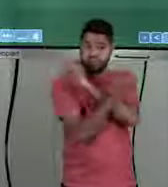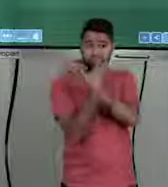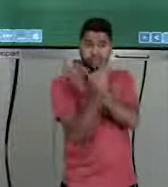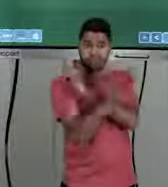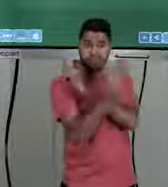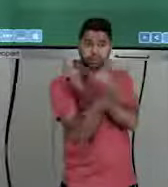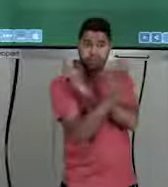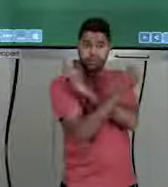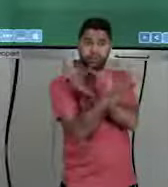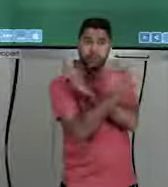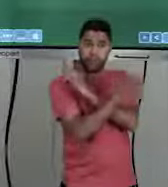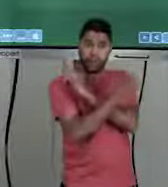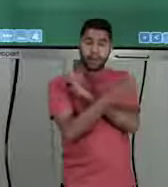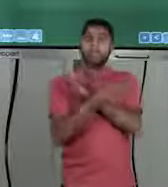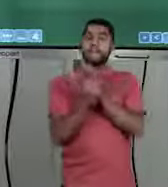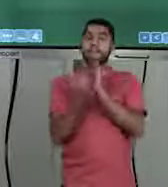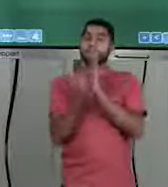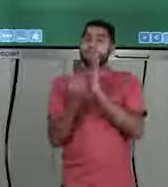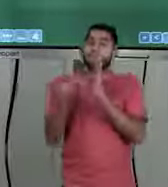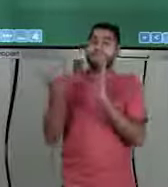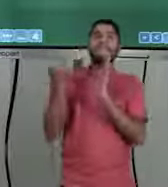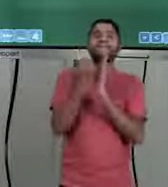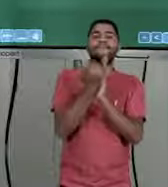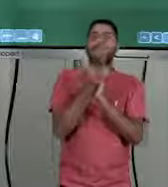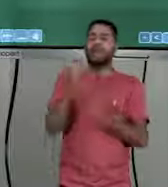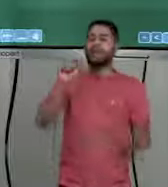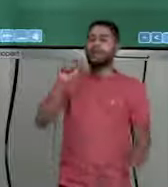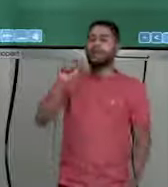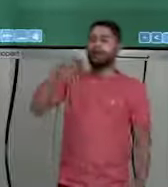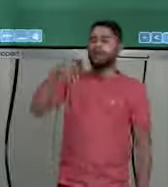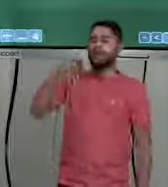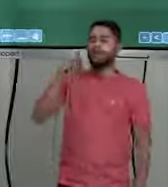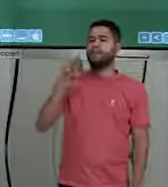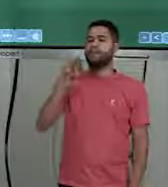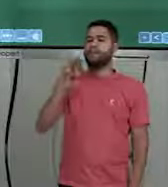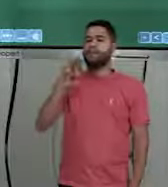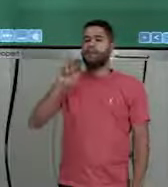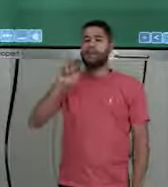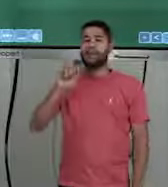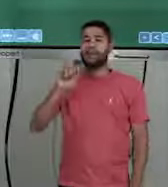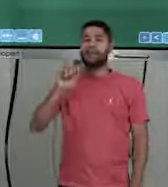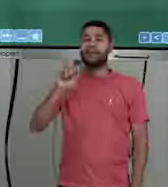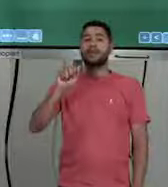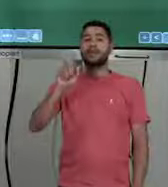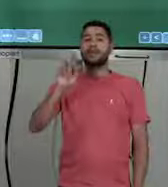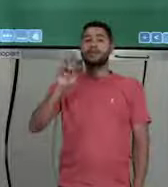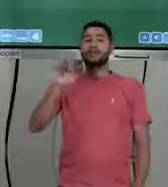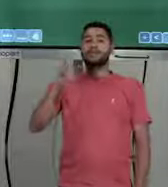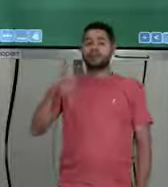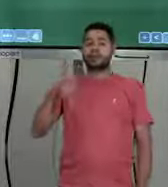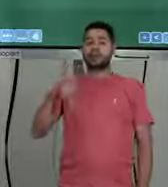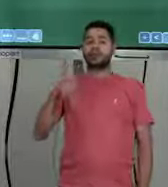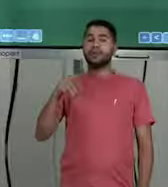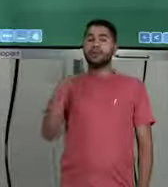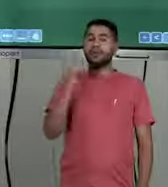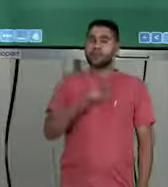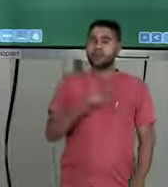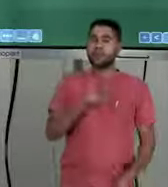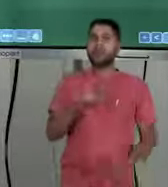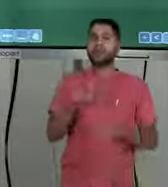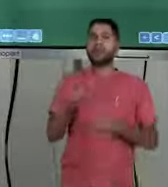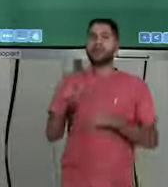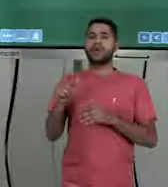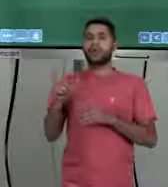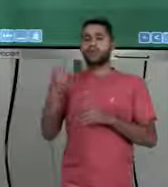outro, maior vai ser a amperagem. Então, eu preciso de uma amperagem maior para conduzir esses